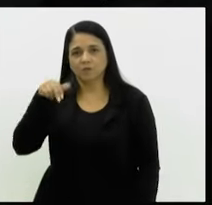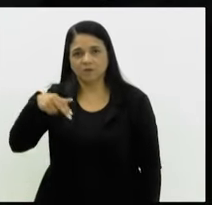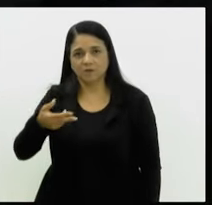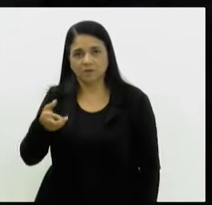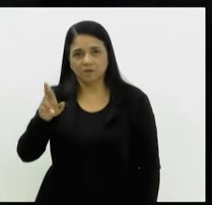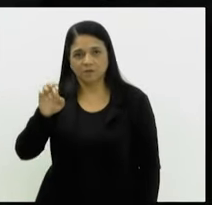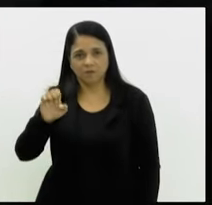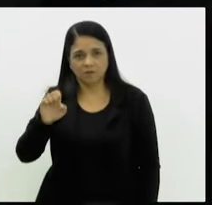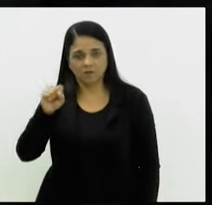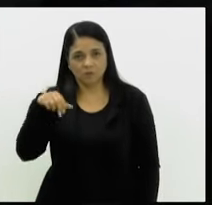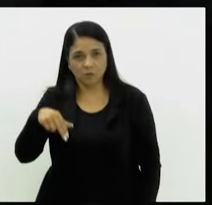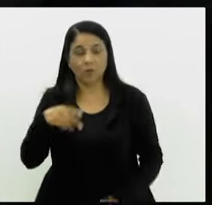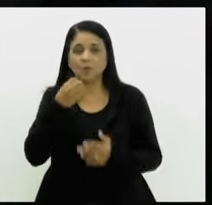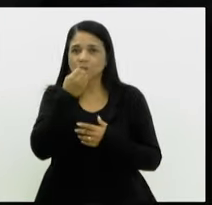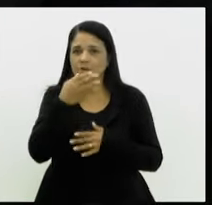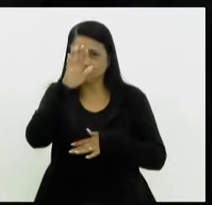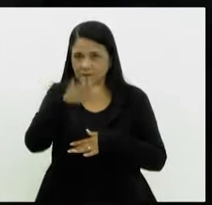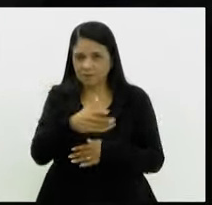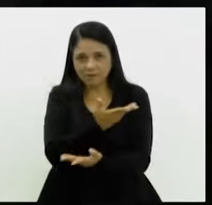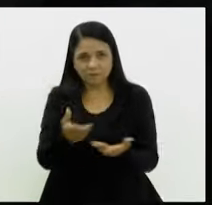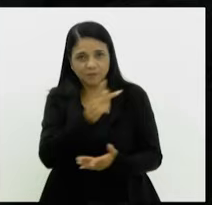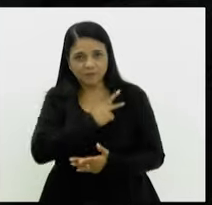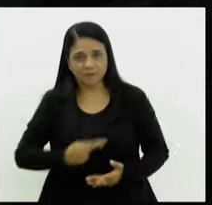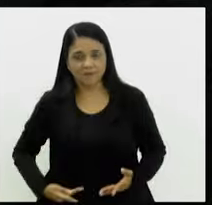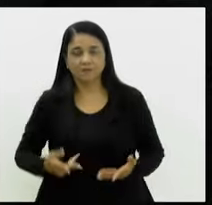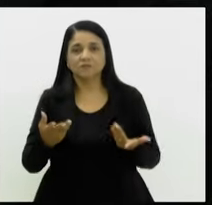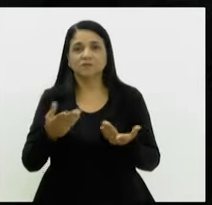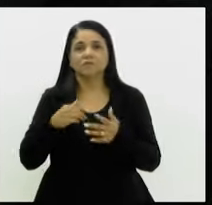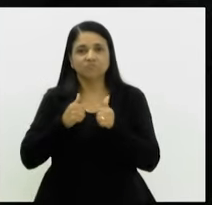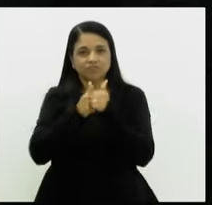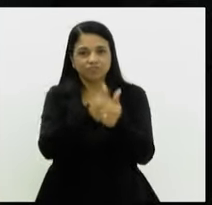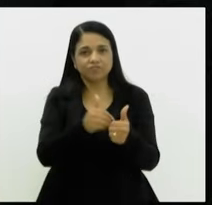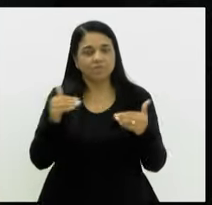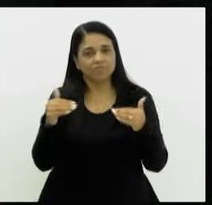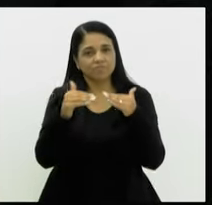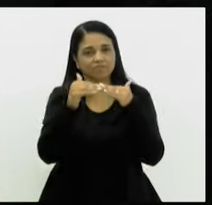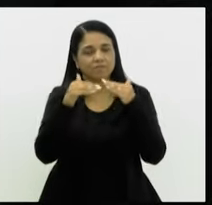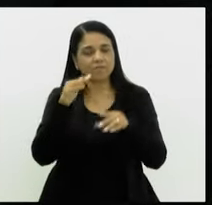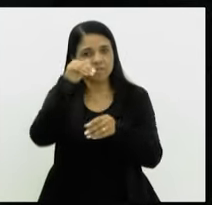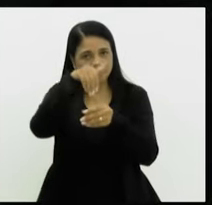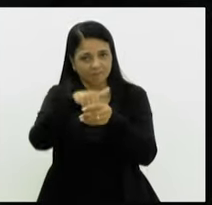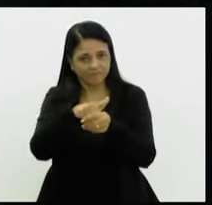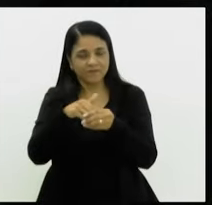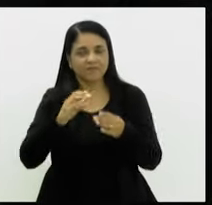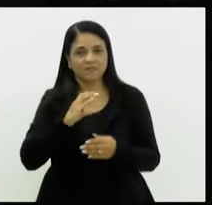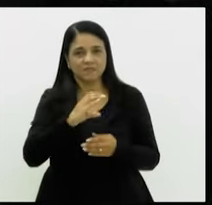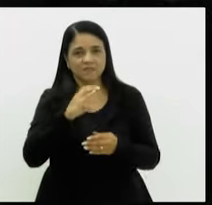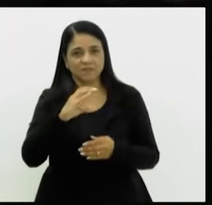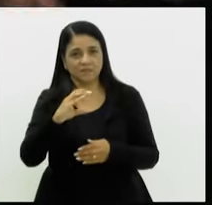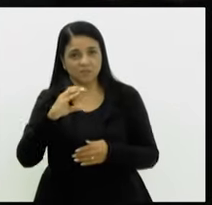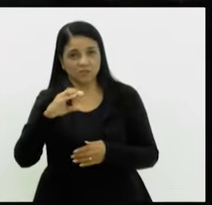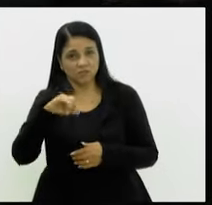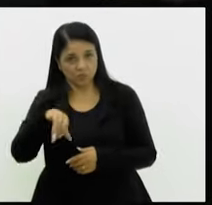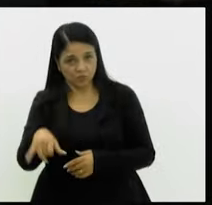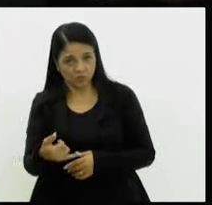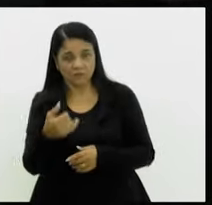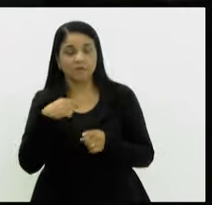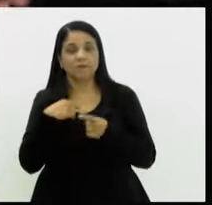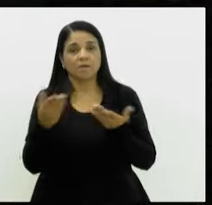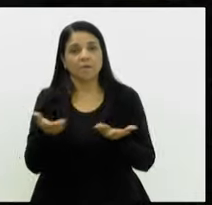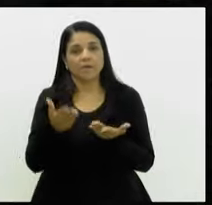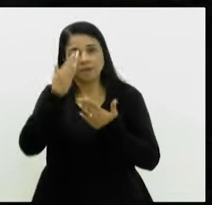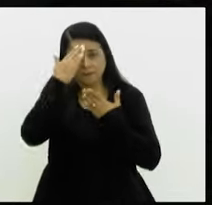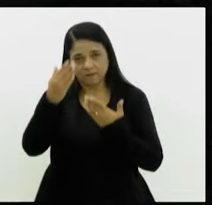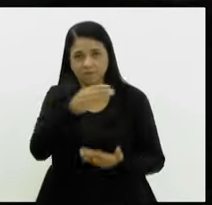boa tarde. Não só voto favorável, né, acompanhando o parecer da CCJ, como também quero aqui agradecer